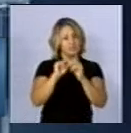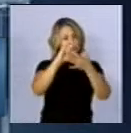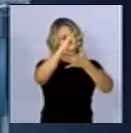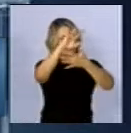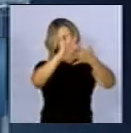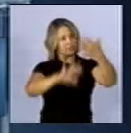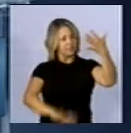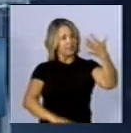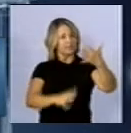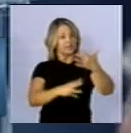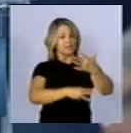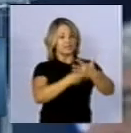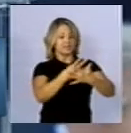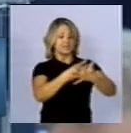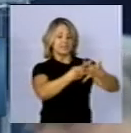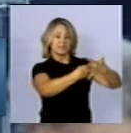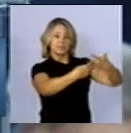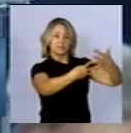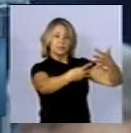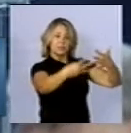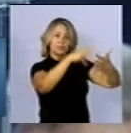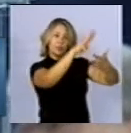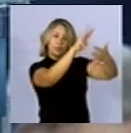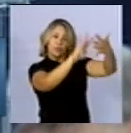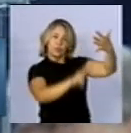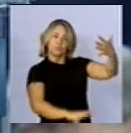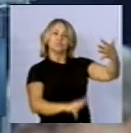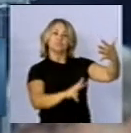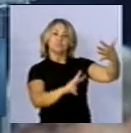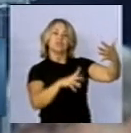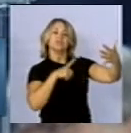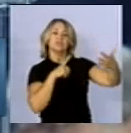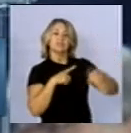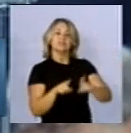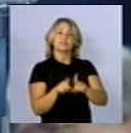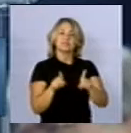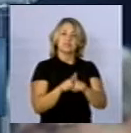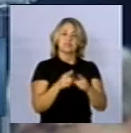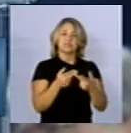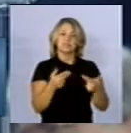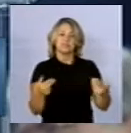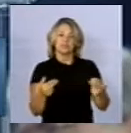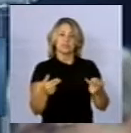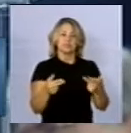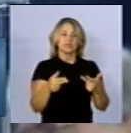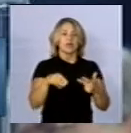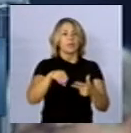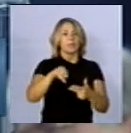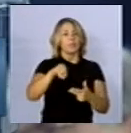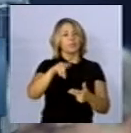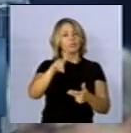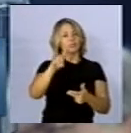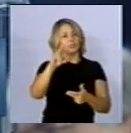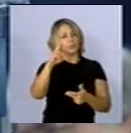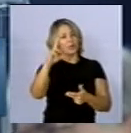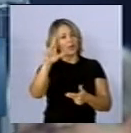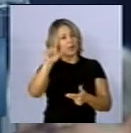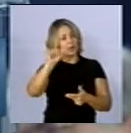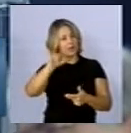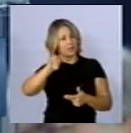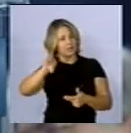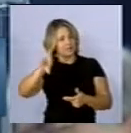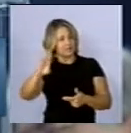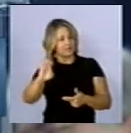onde na terceira coluna que nós temos basicamente são os ditos os valores modul da Anel então é como se a Nel enxergasse